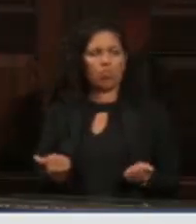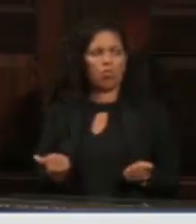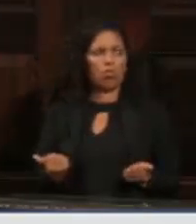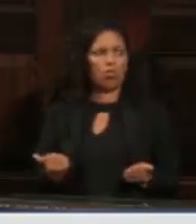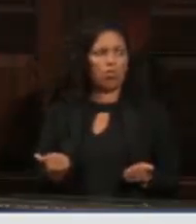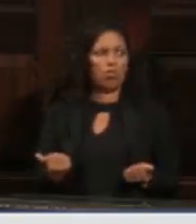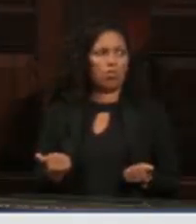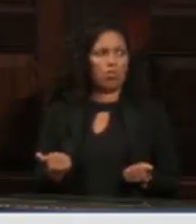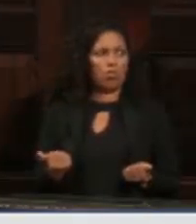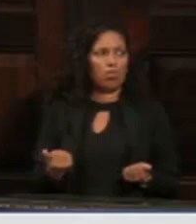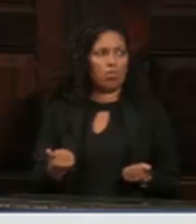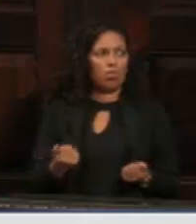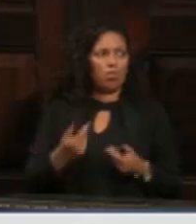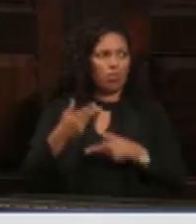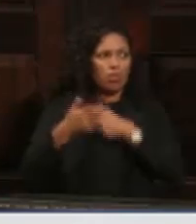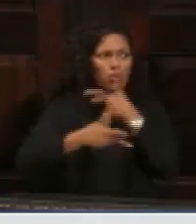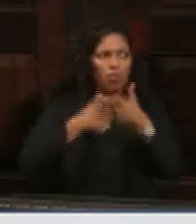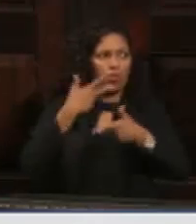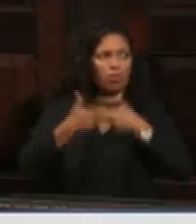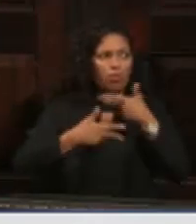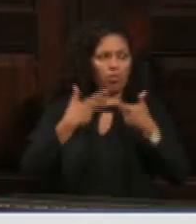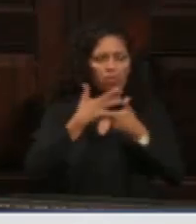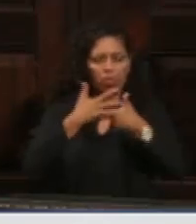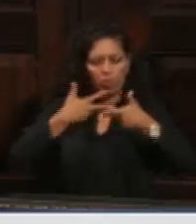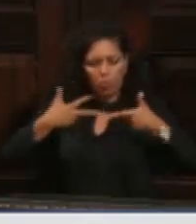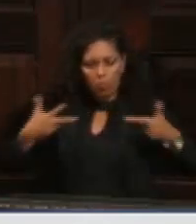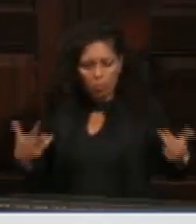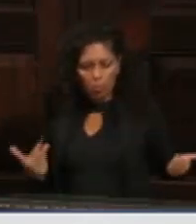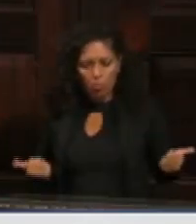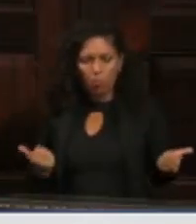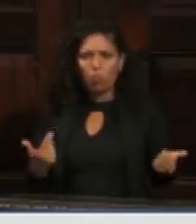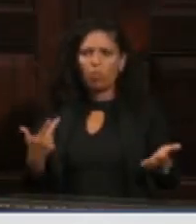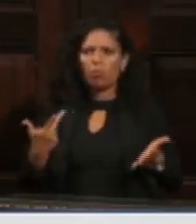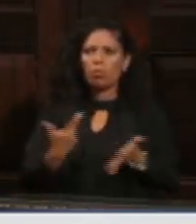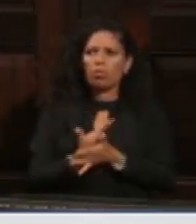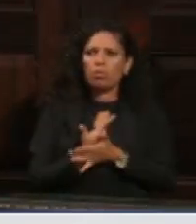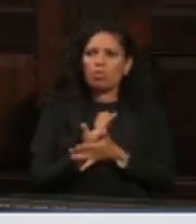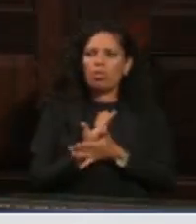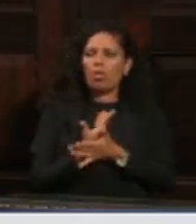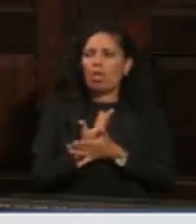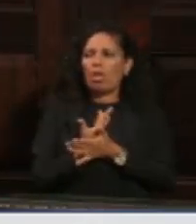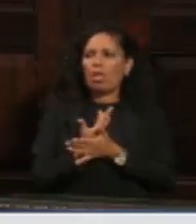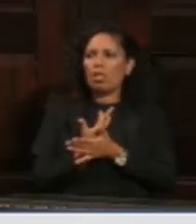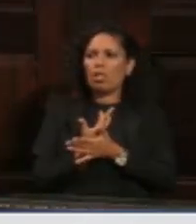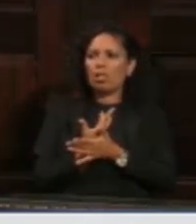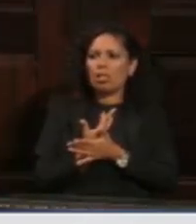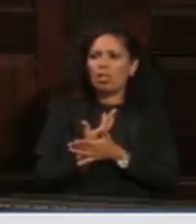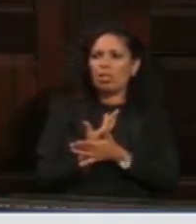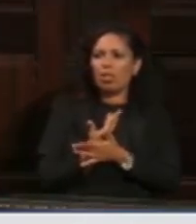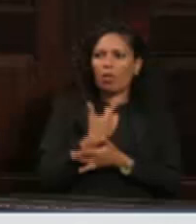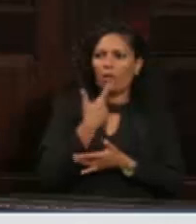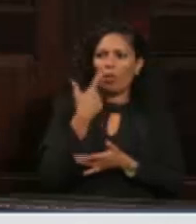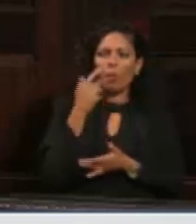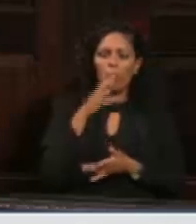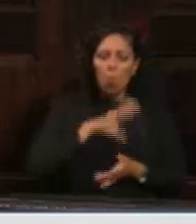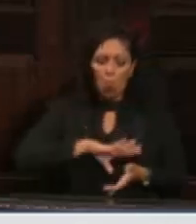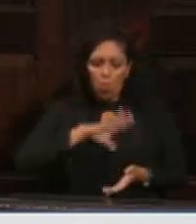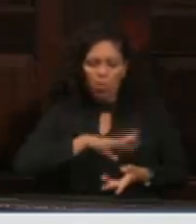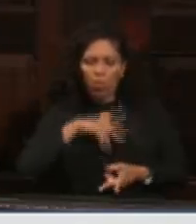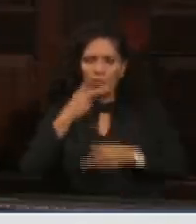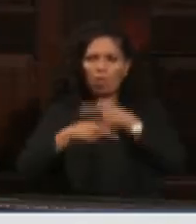um vocábulo que no máximo podemos considerar um neologismo, mas é o uso impreciso da língua portuguesa. Né? Veja, essa deputada